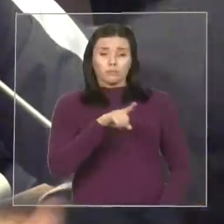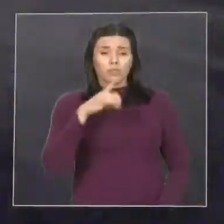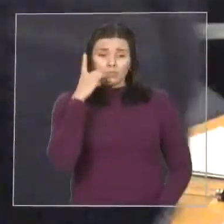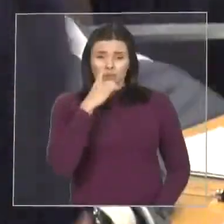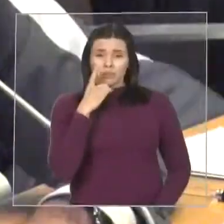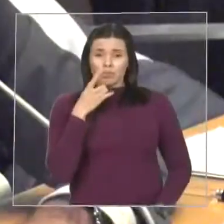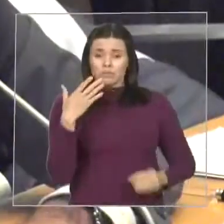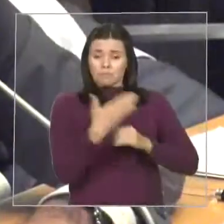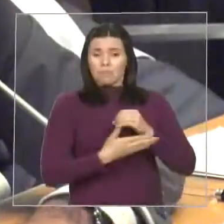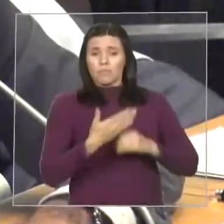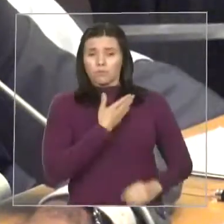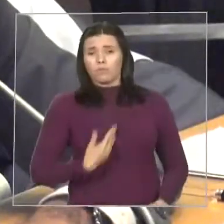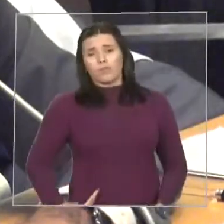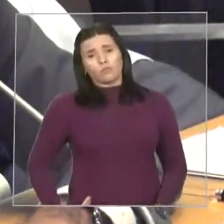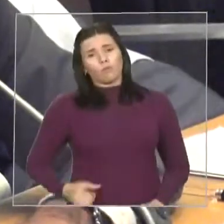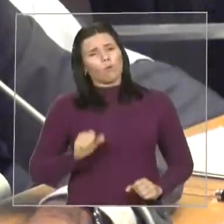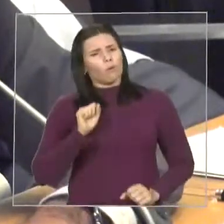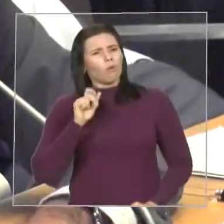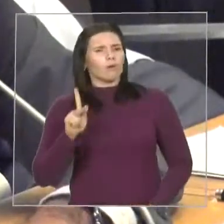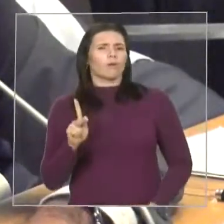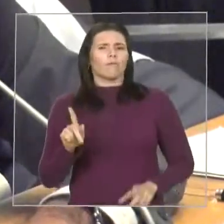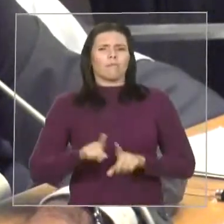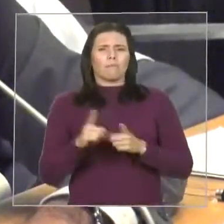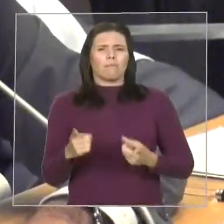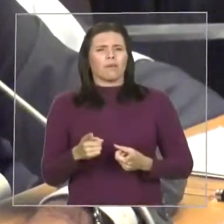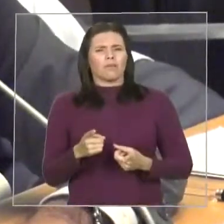suas convicções no estalar de dedos.